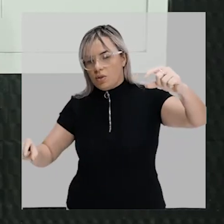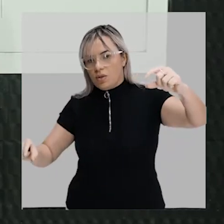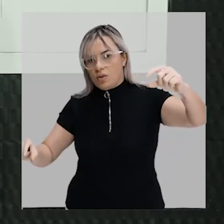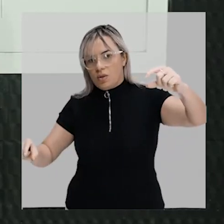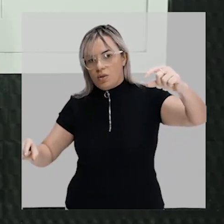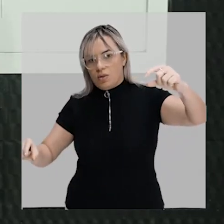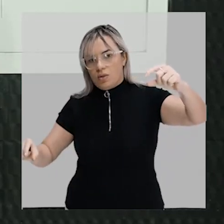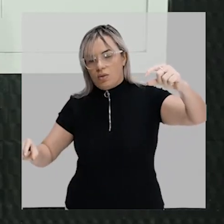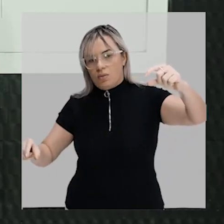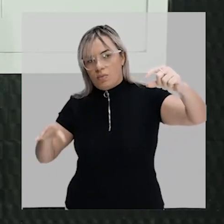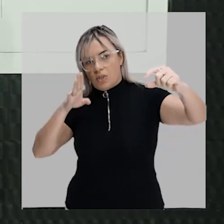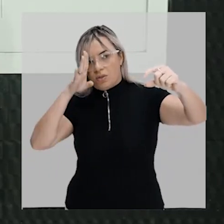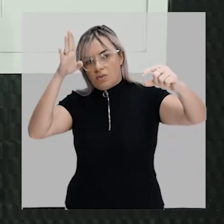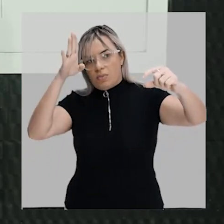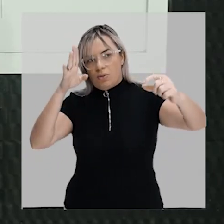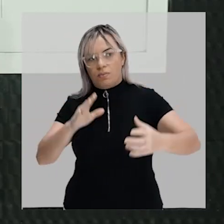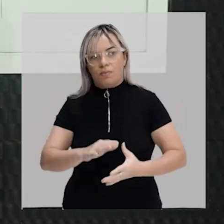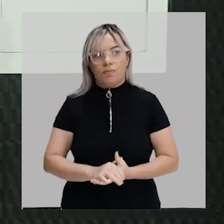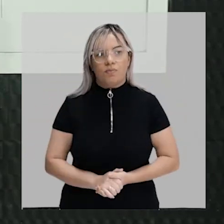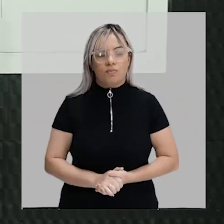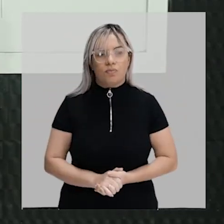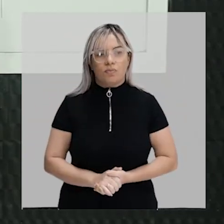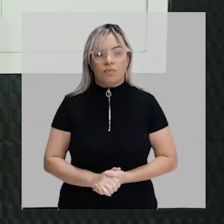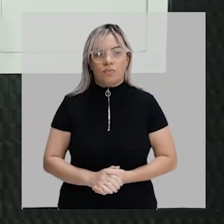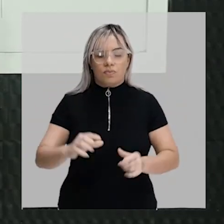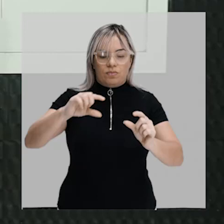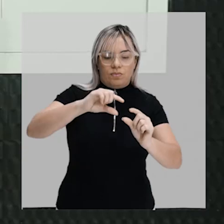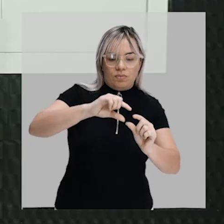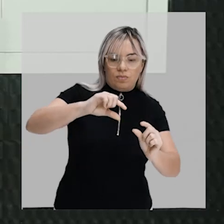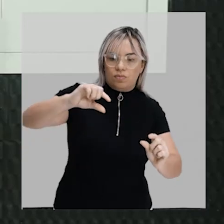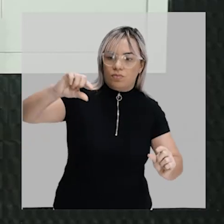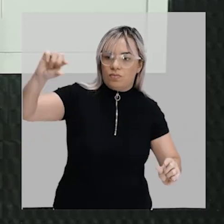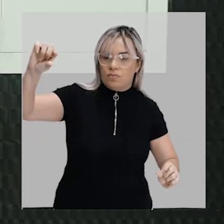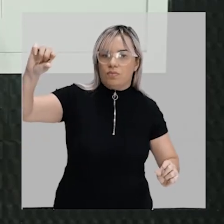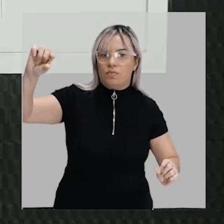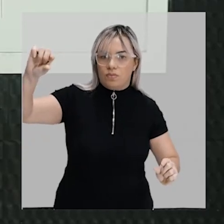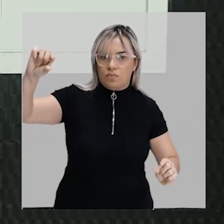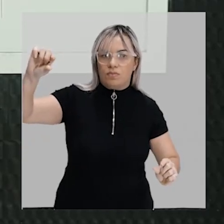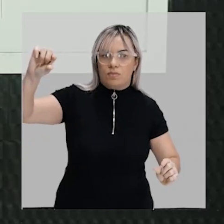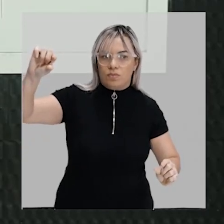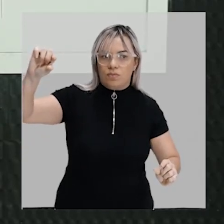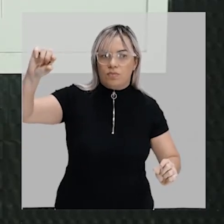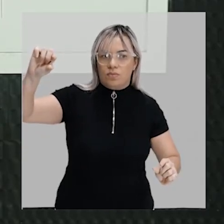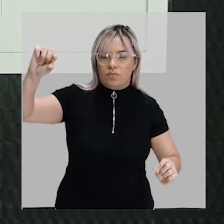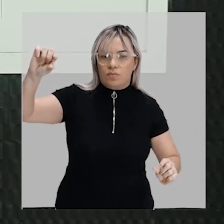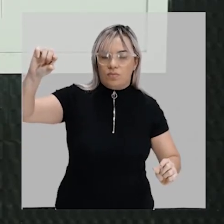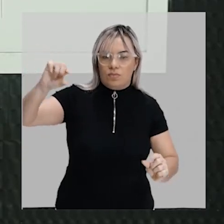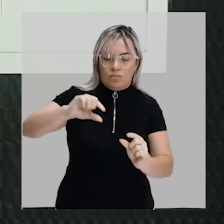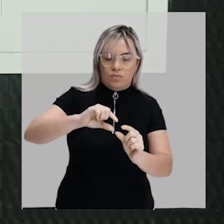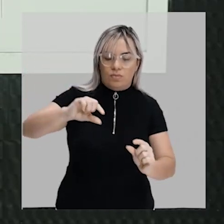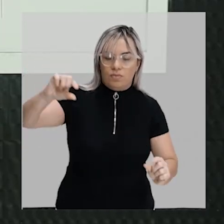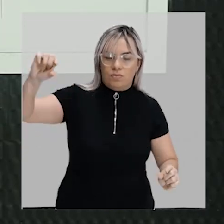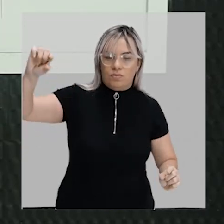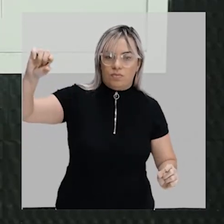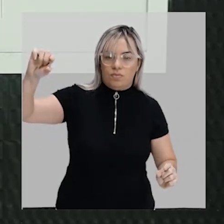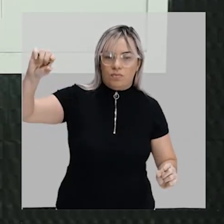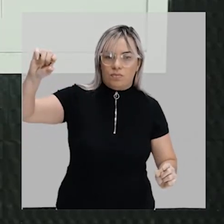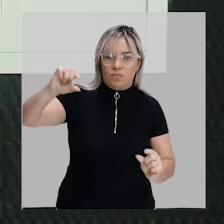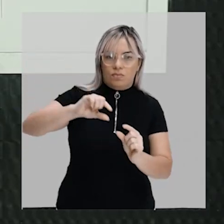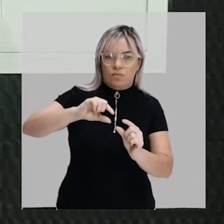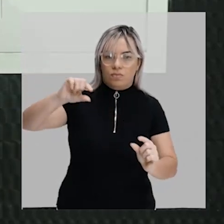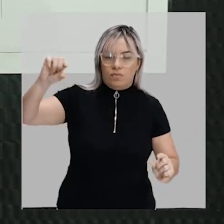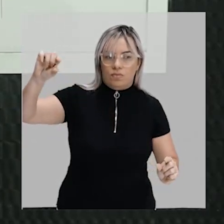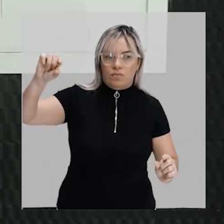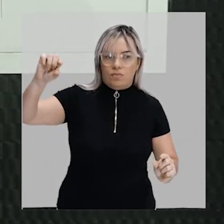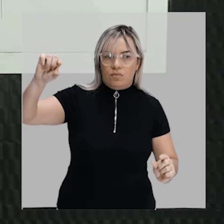diagonal principal e essa outra diagonal aqui ó essa outra diagonal aqui ele